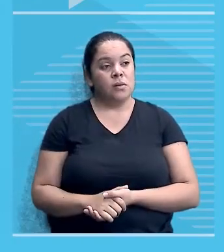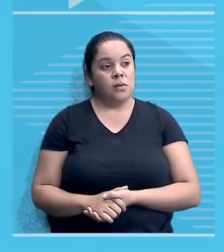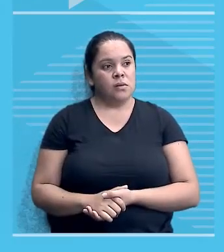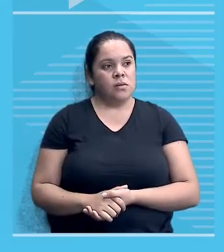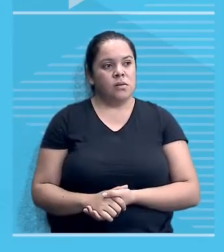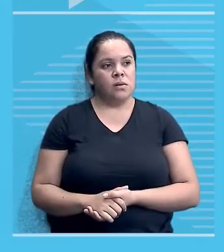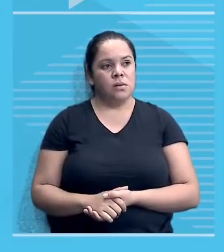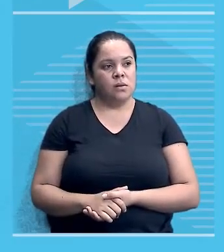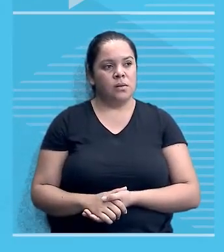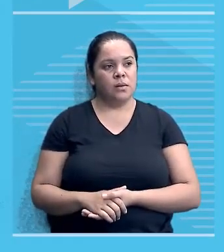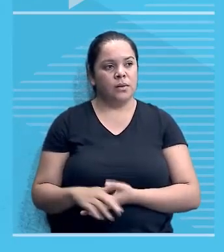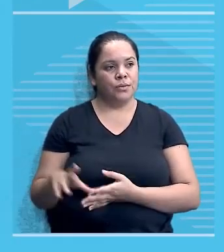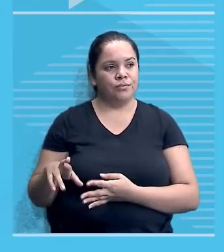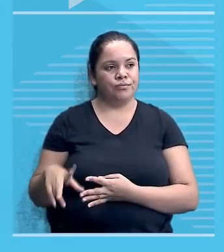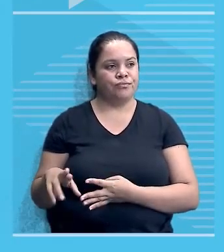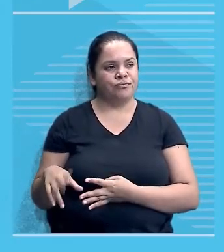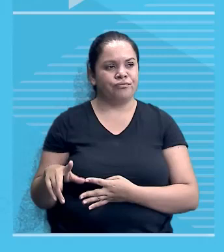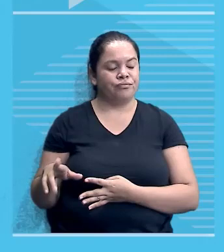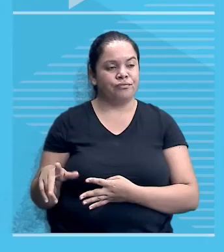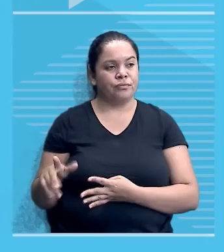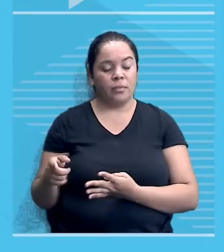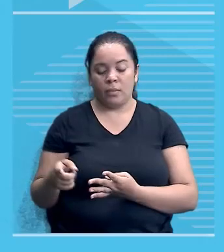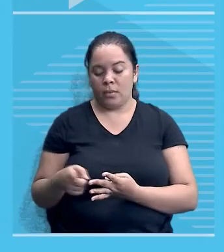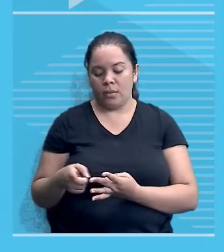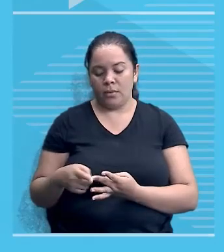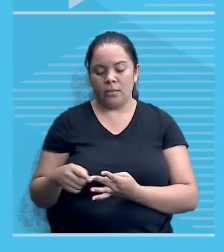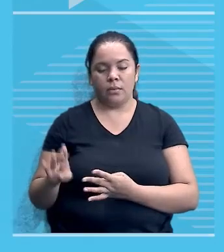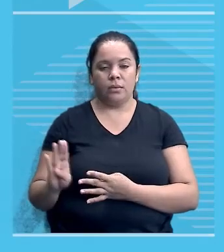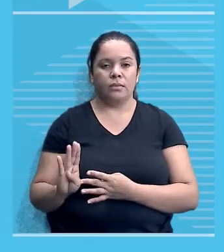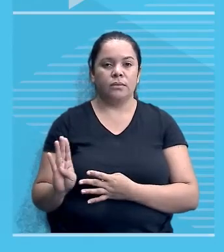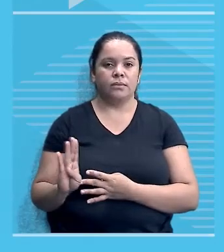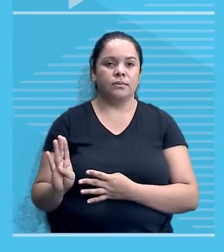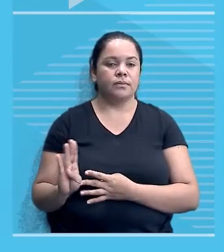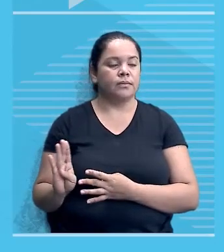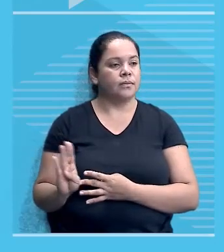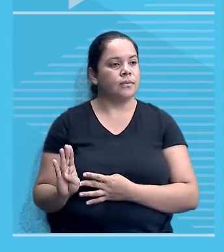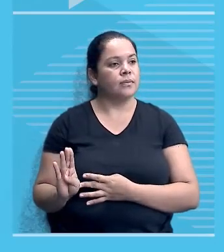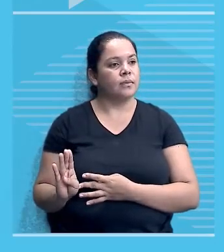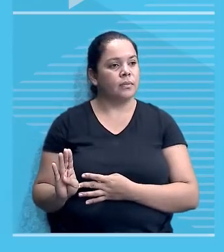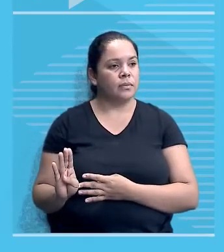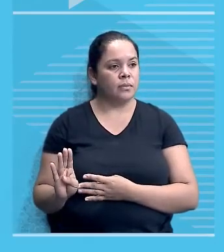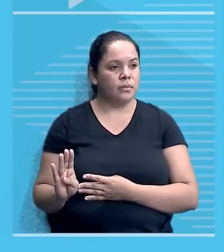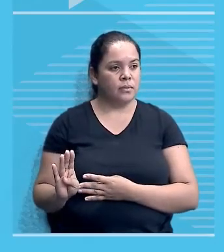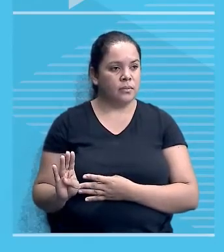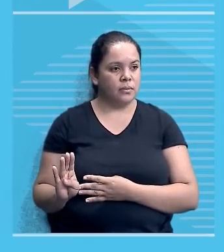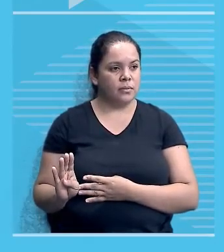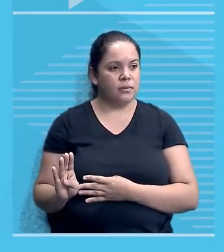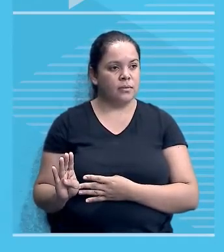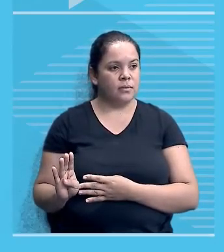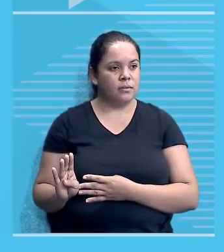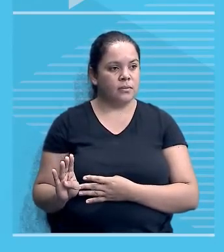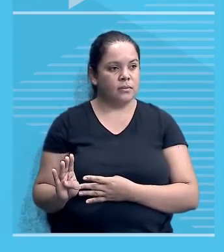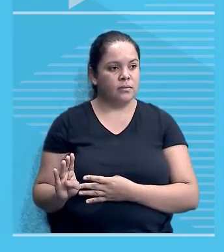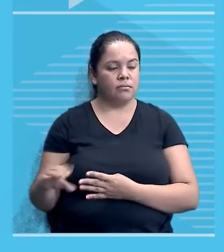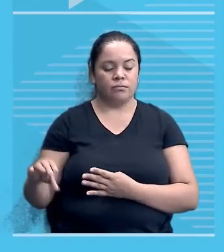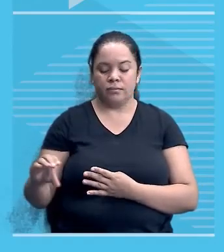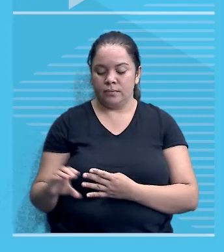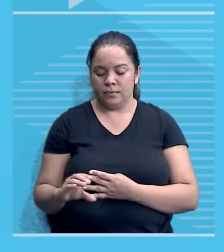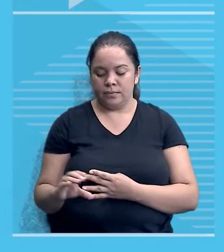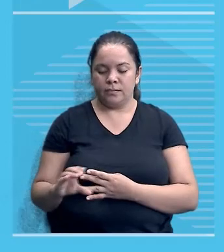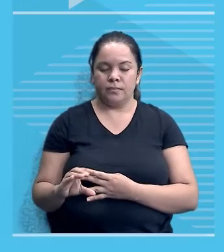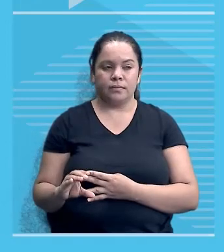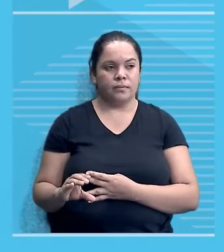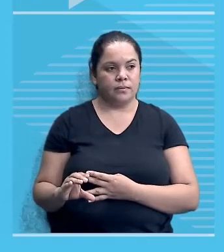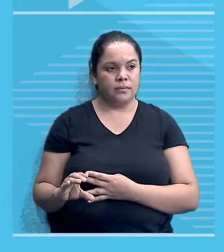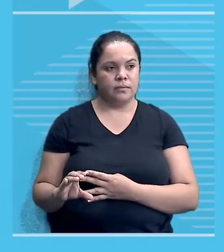letra b aumenta o vegetativo da população nos centros regionais letra C